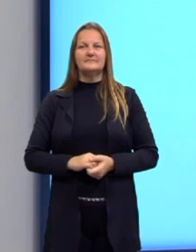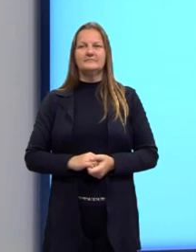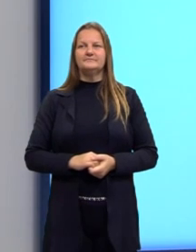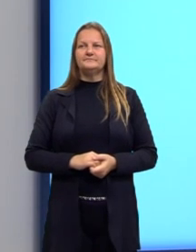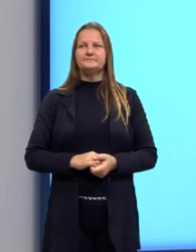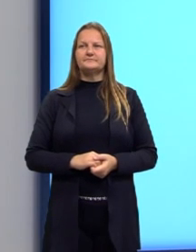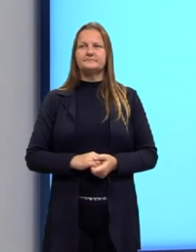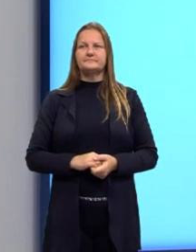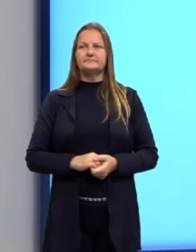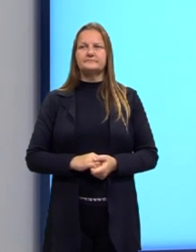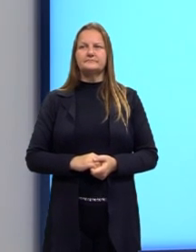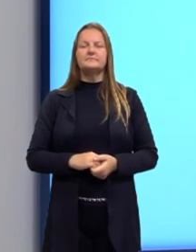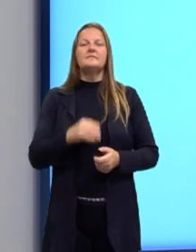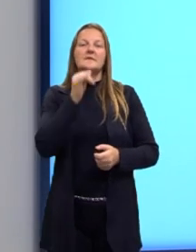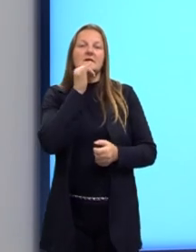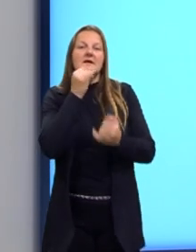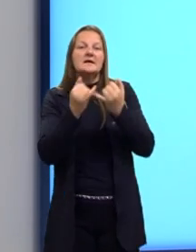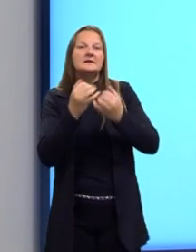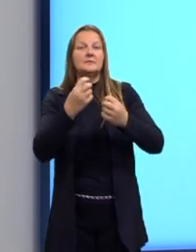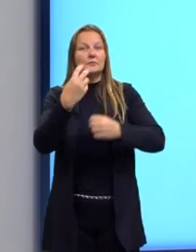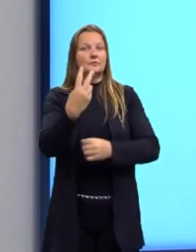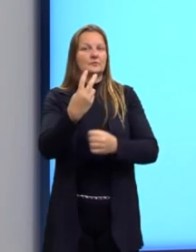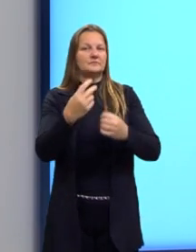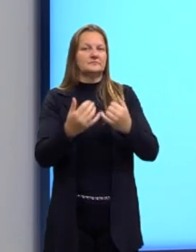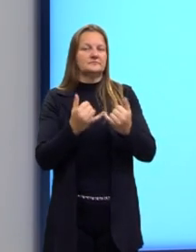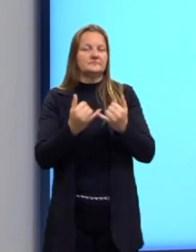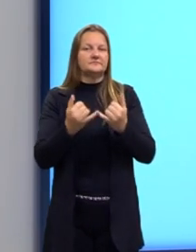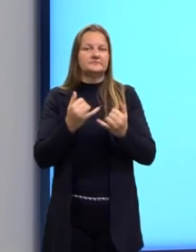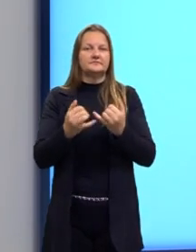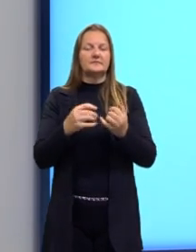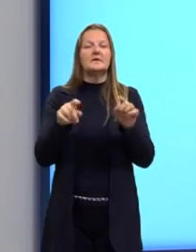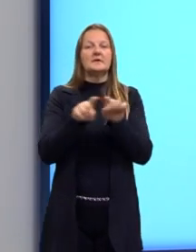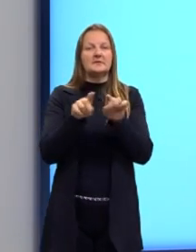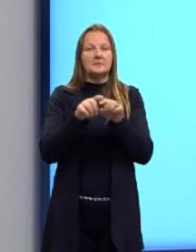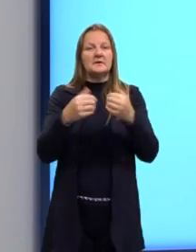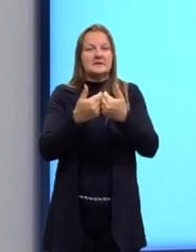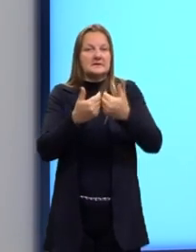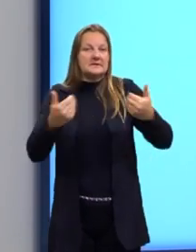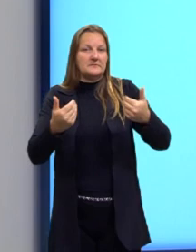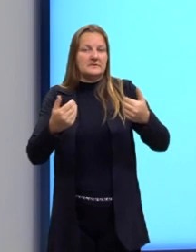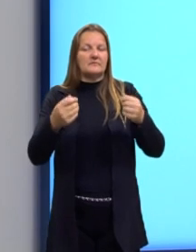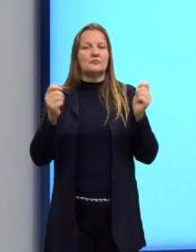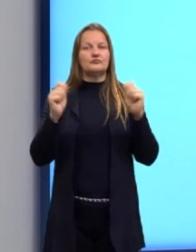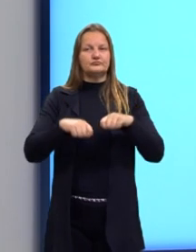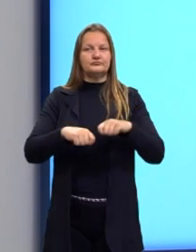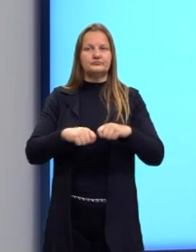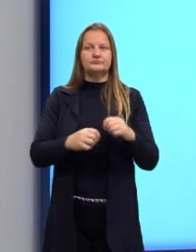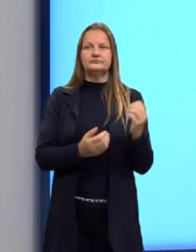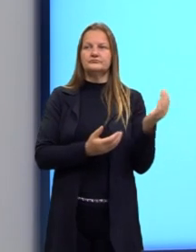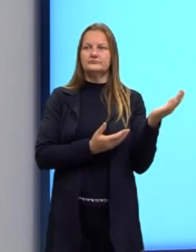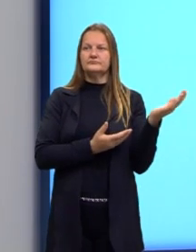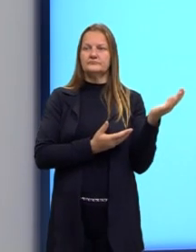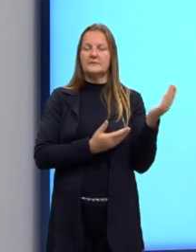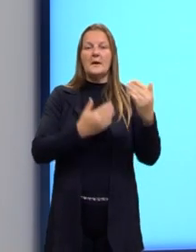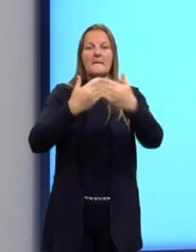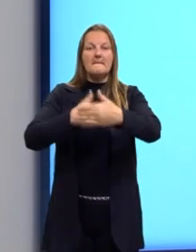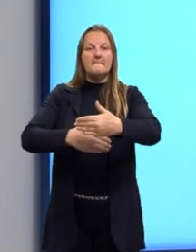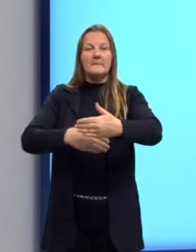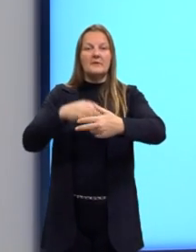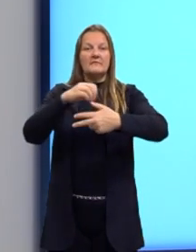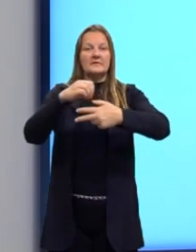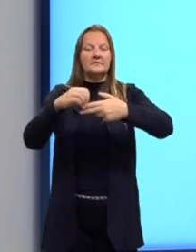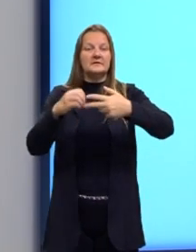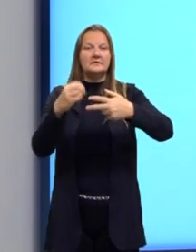essa aqui é um outro exemplo de um verbo um fraserável da prova do Enem de